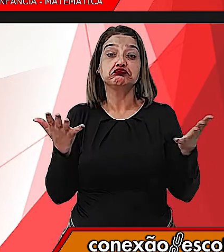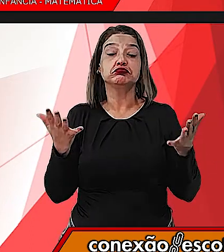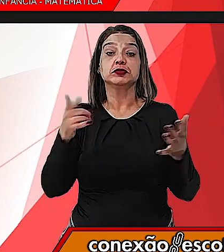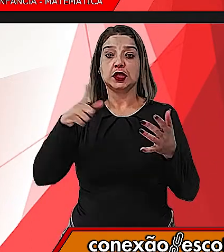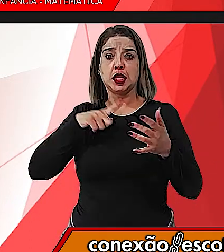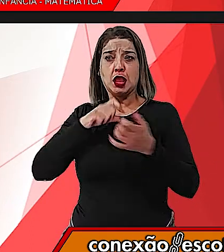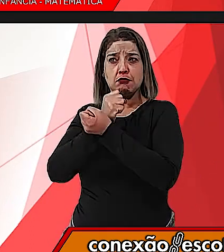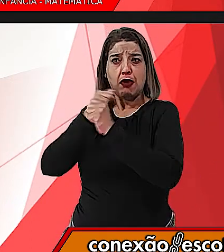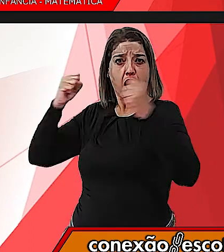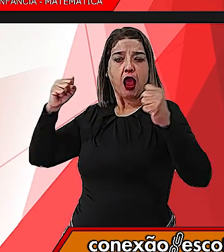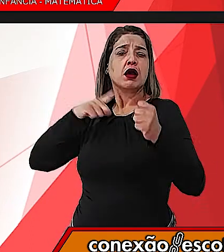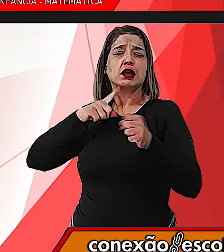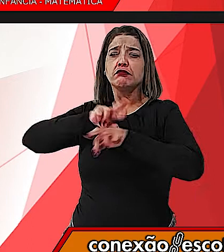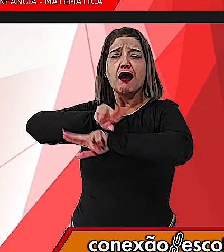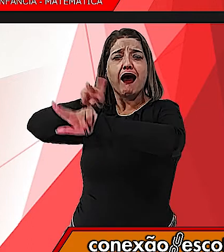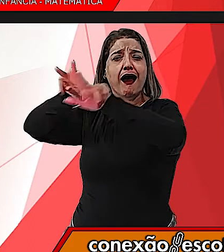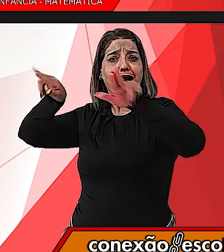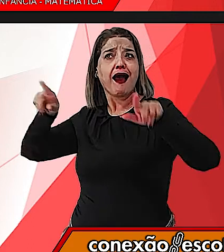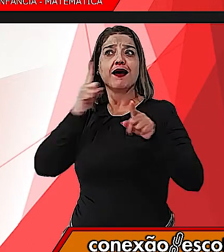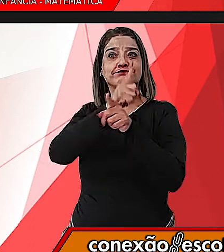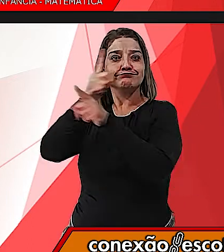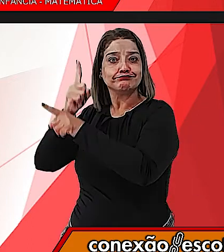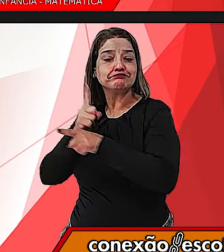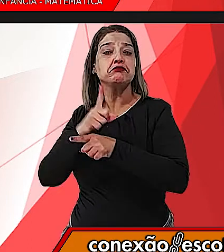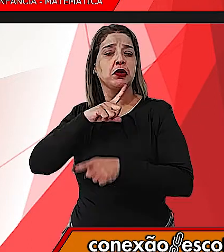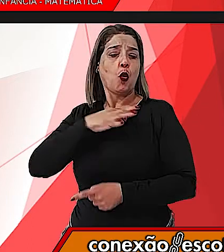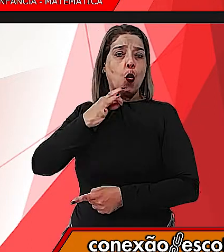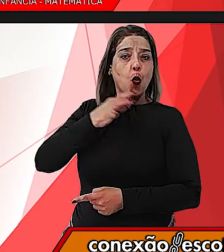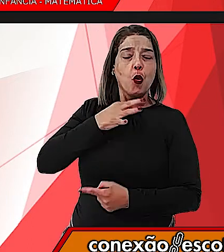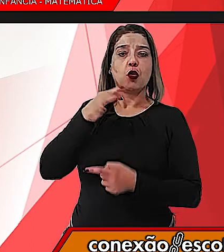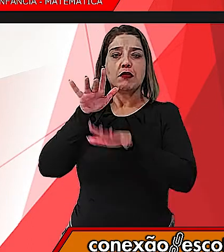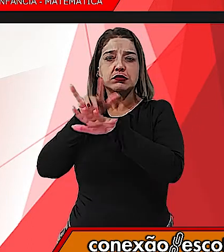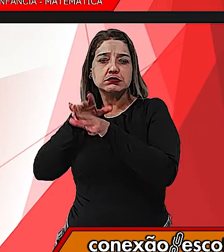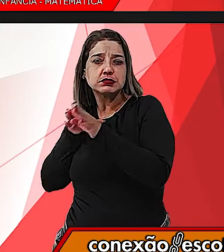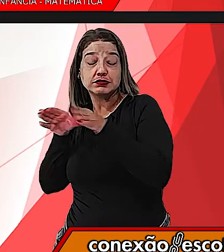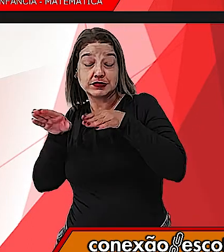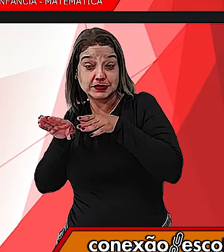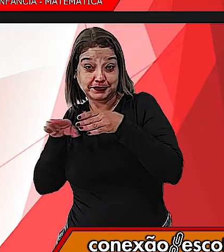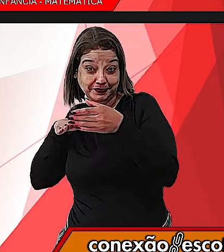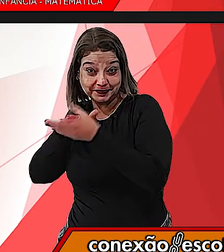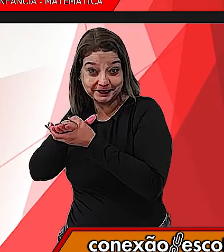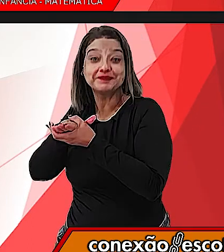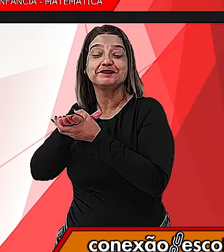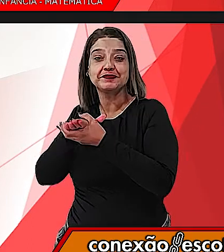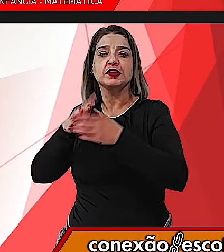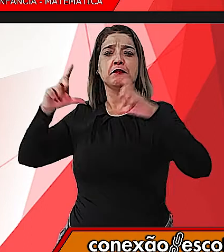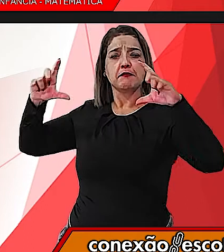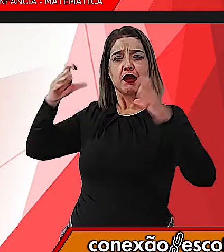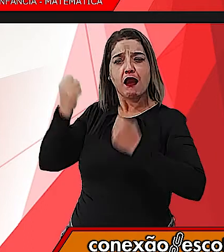podemos encontrar vários produtos, até roupas, sapatos, pneus,